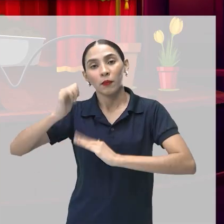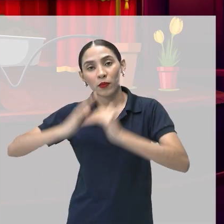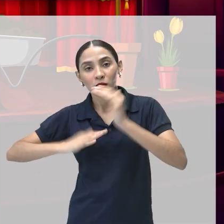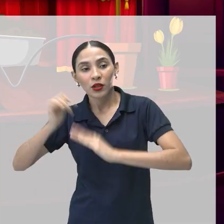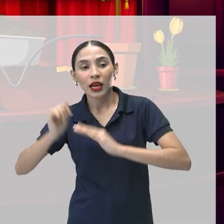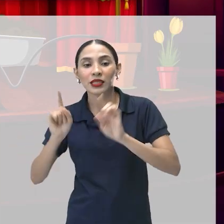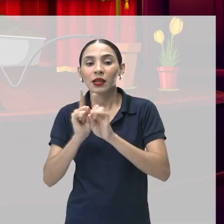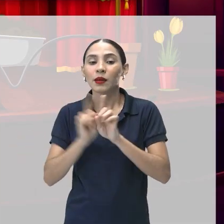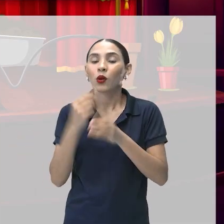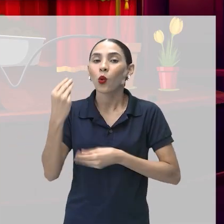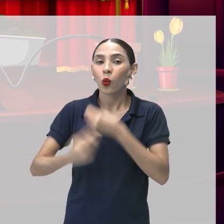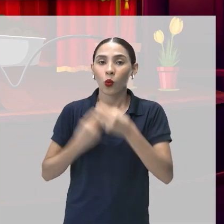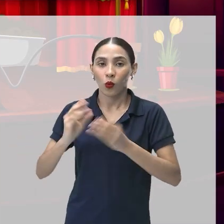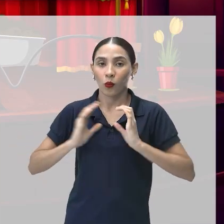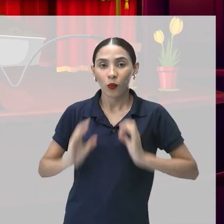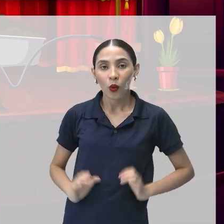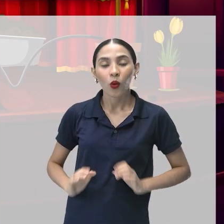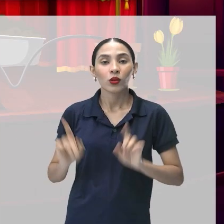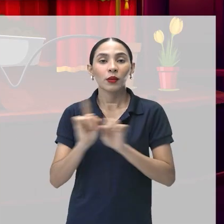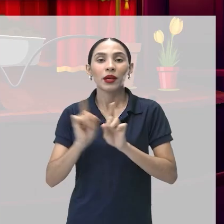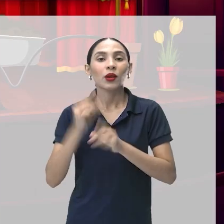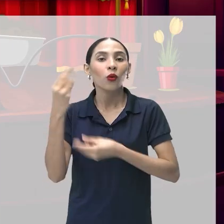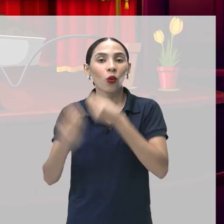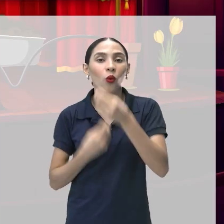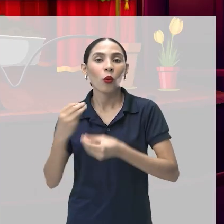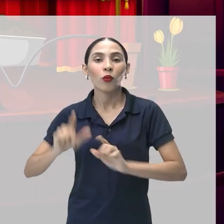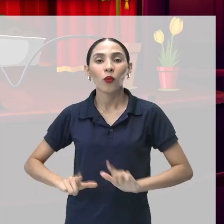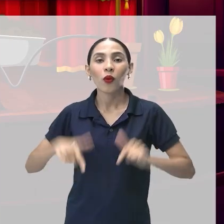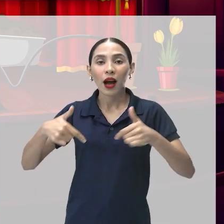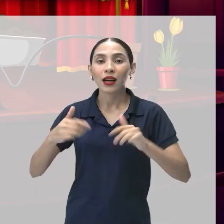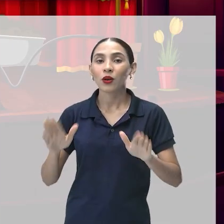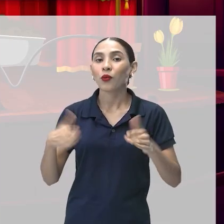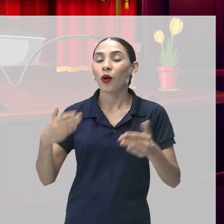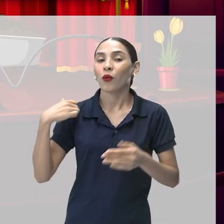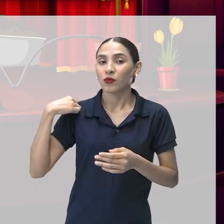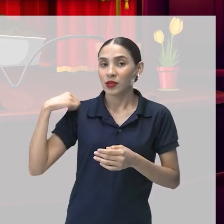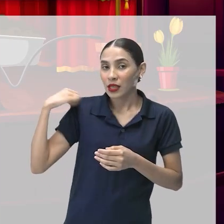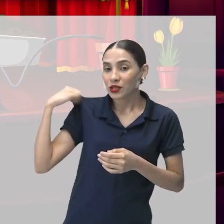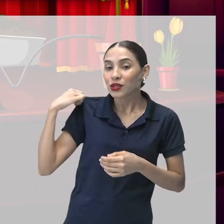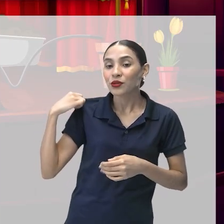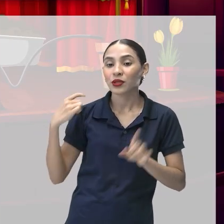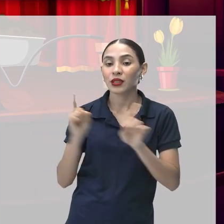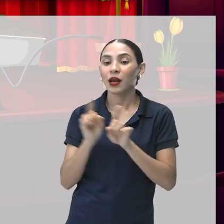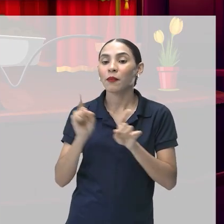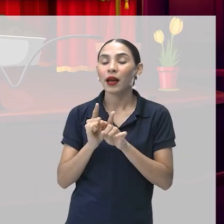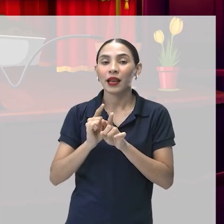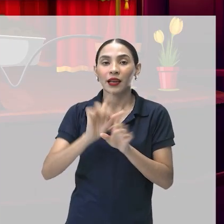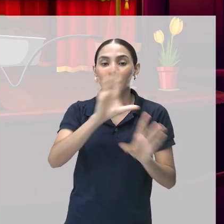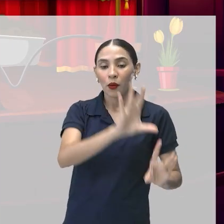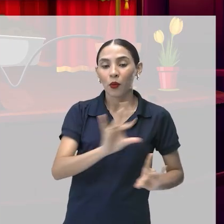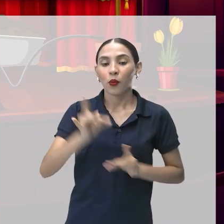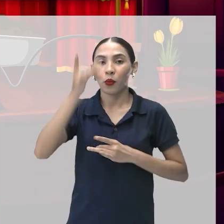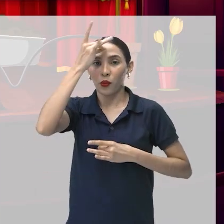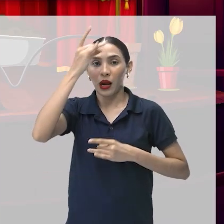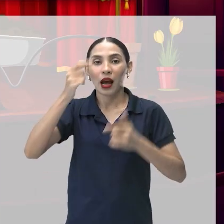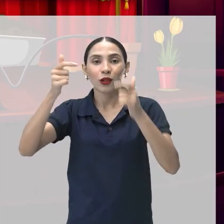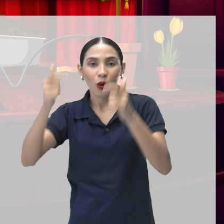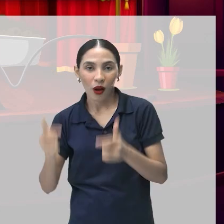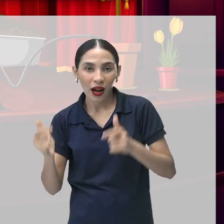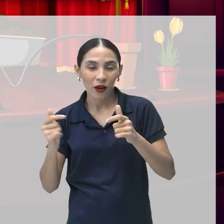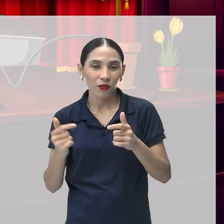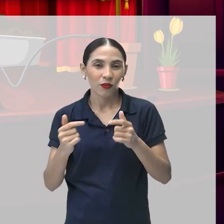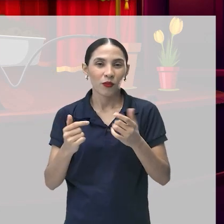como é que eles se comportam, saber como é que eles agem, como é a vestimenta deles, e isso eles levam para o palco. Então eles dizem que fazem